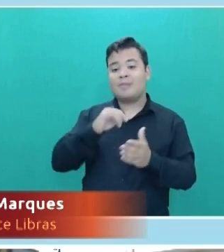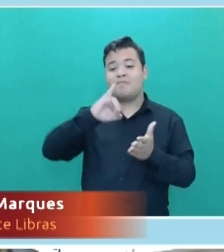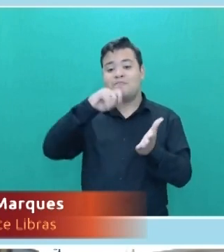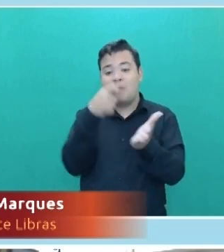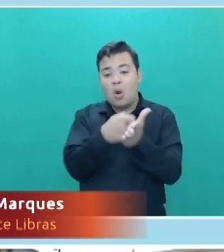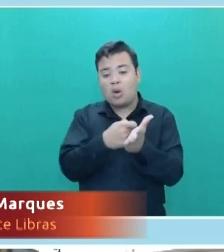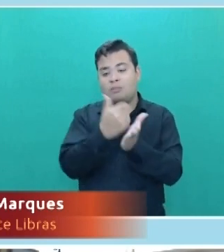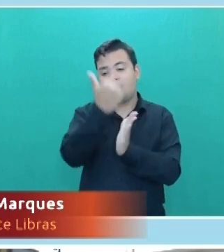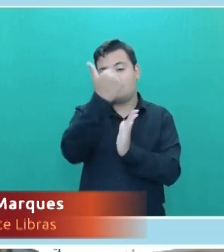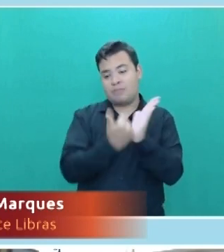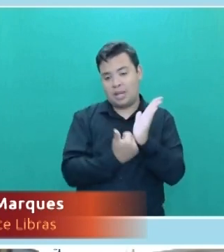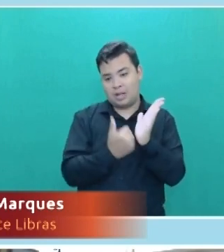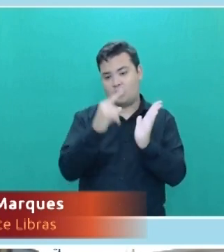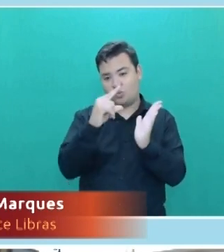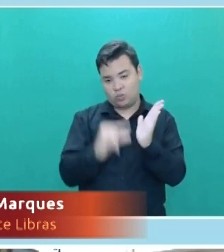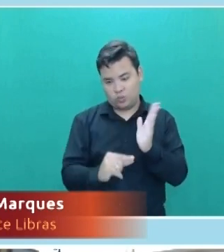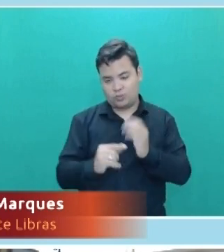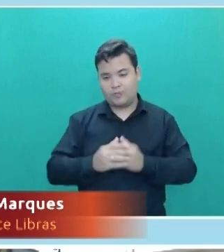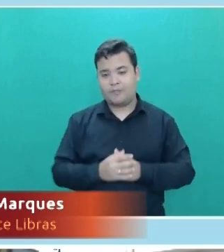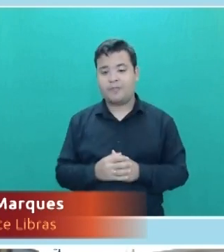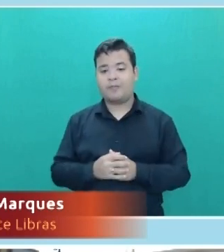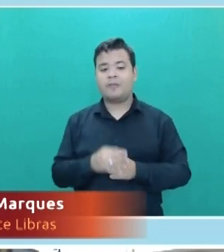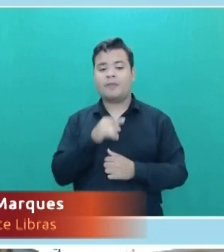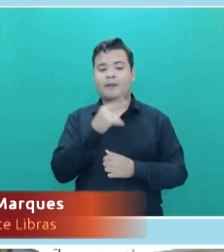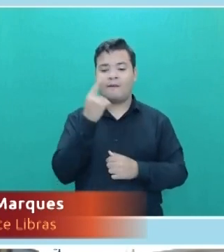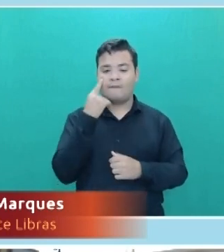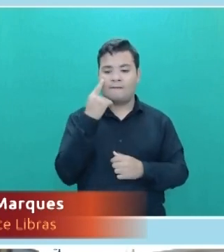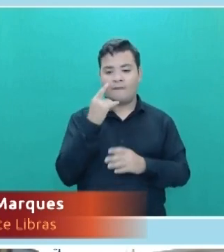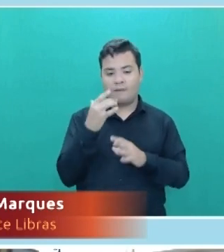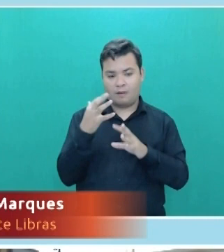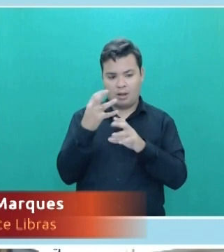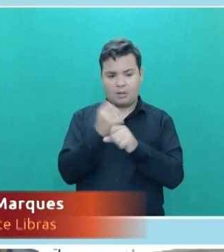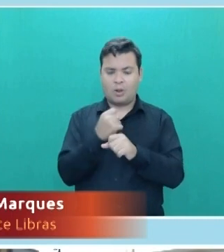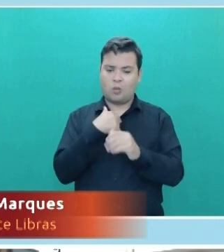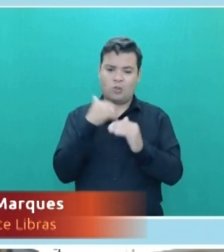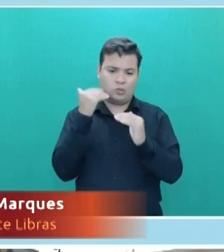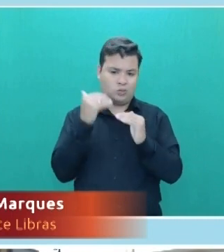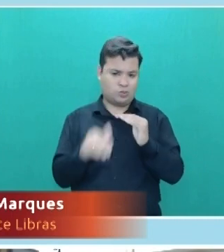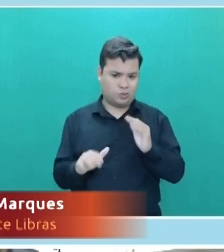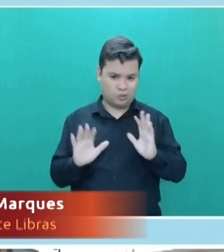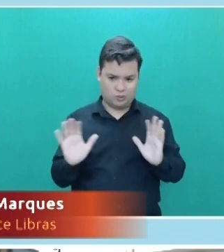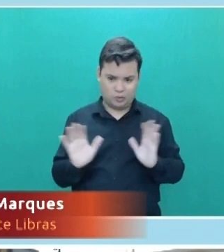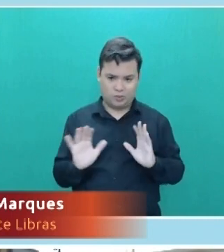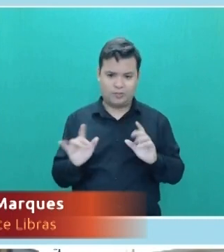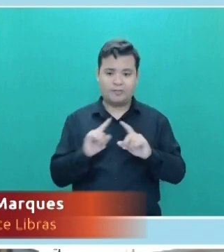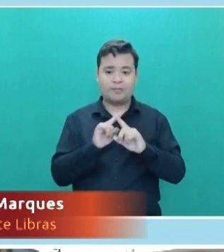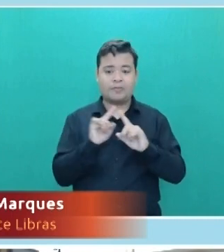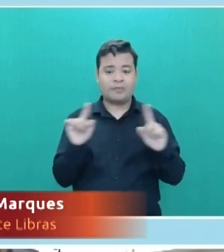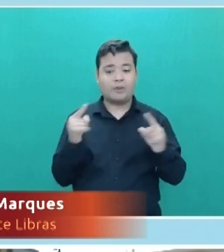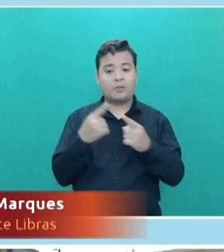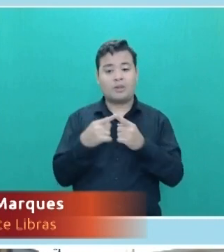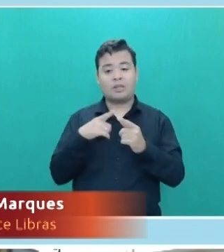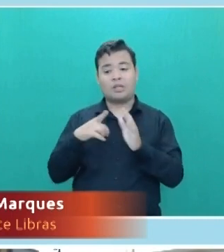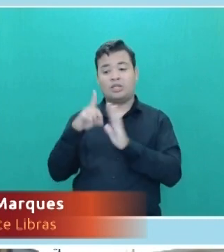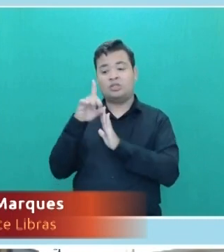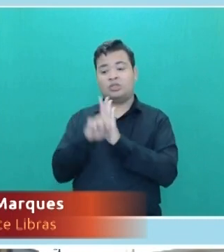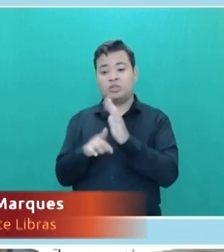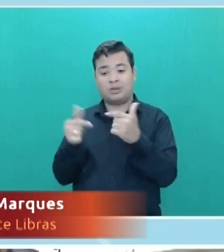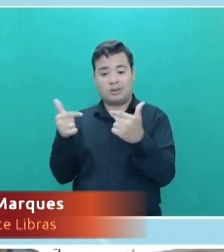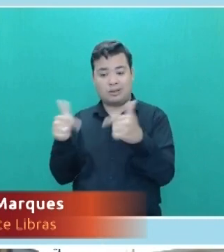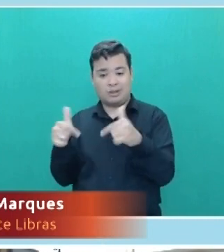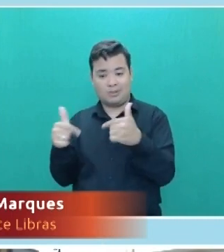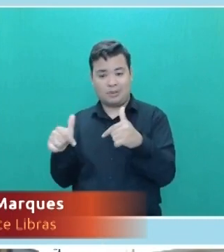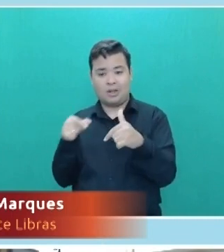e aí o empregador faz um cálculo, eu não concordo, porque ele chama, né, os direitos trabalhistas como se